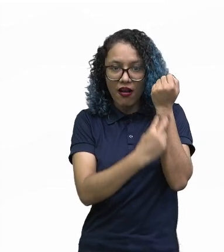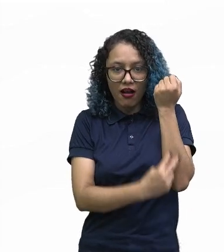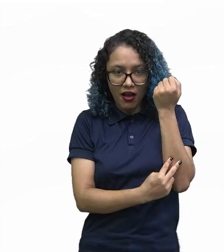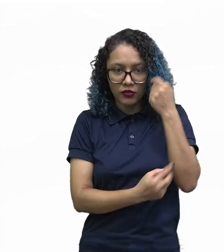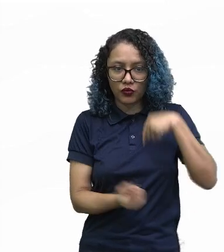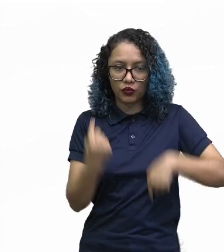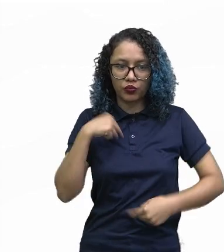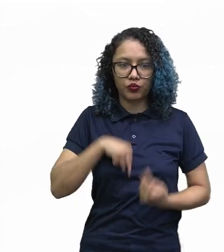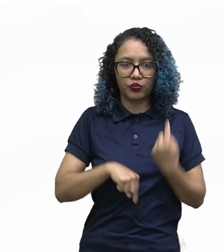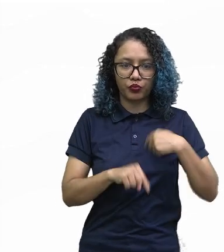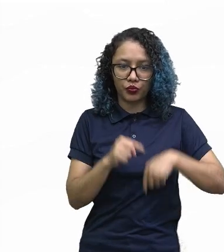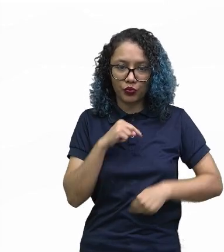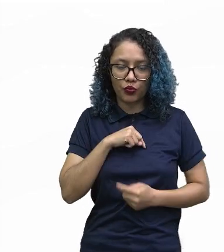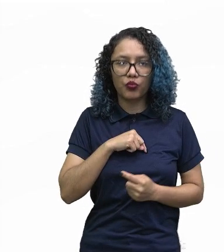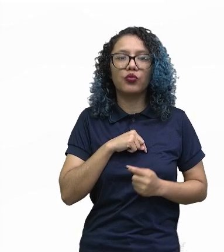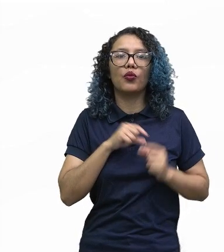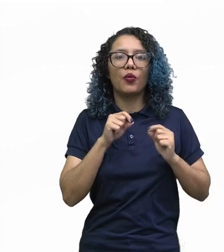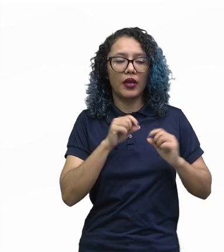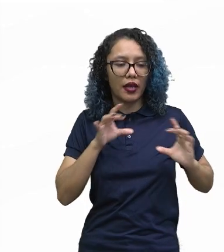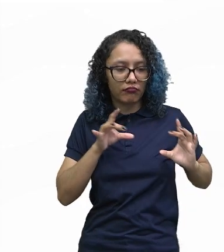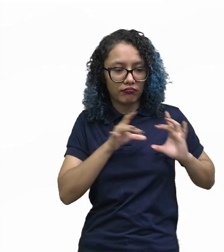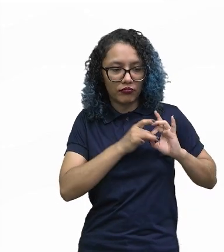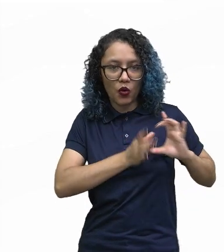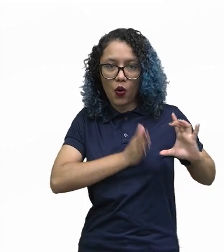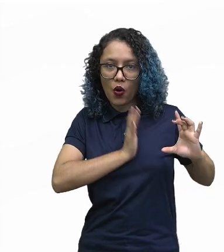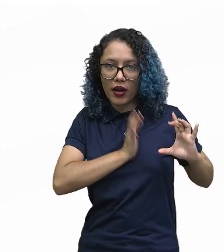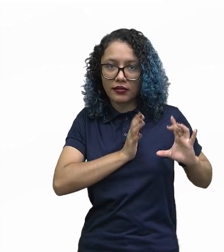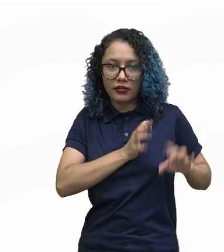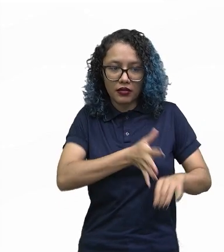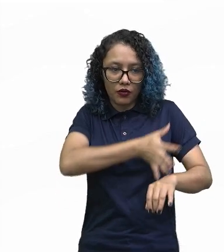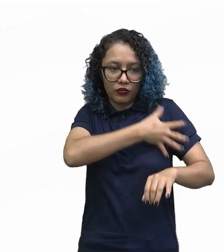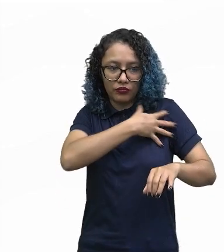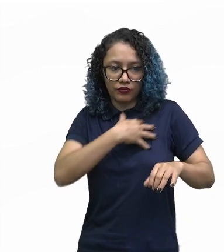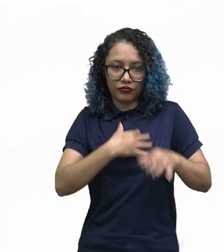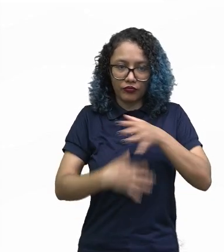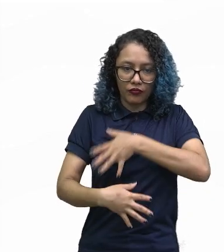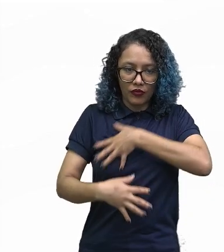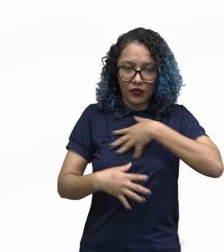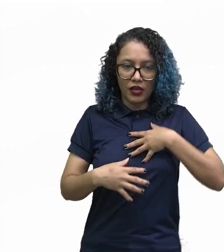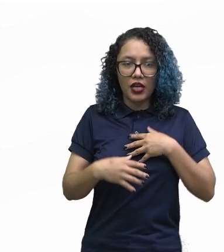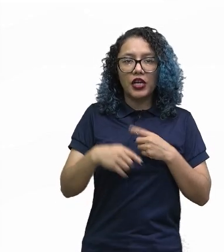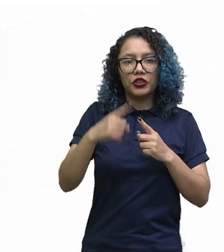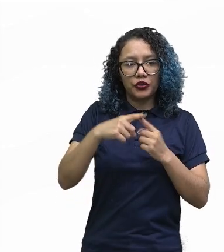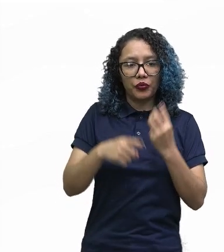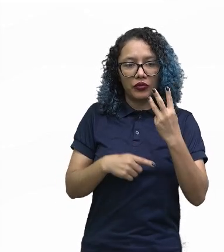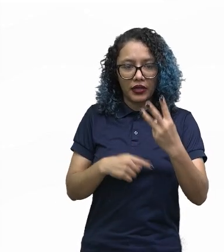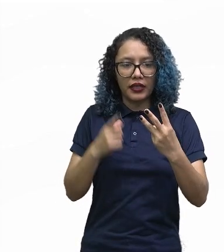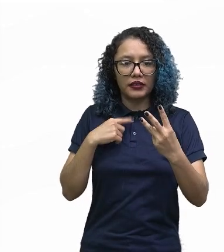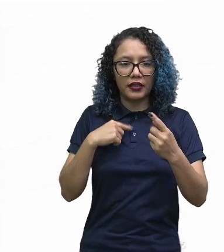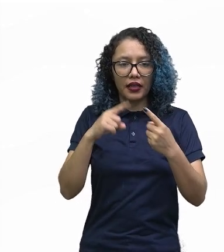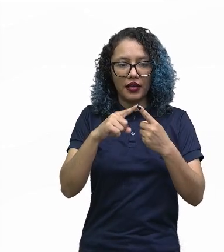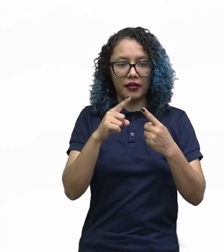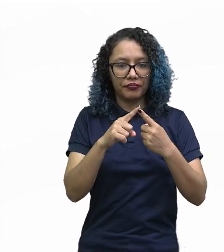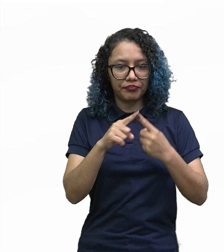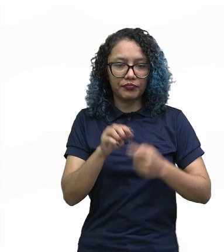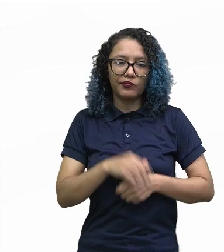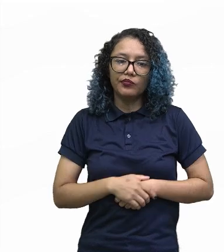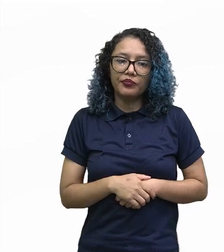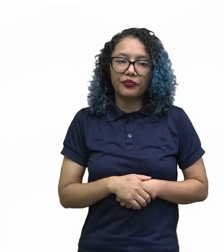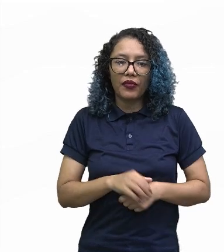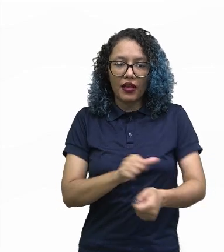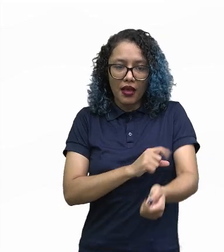tubos interconectados ao coração. Esses vasos sanguíneos são de 3 tipos: as artérias, as veias e